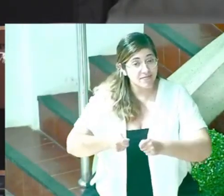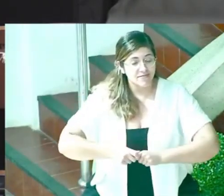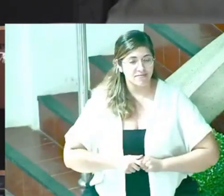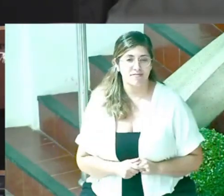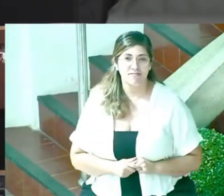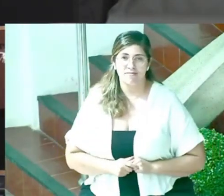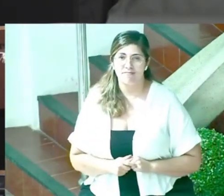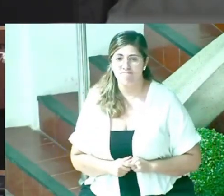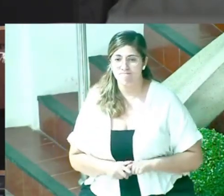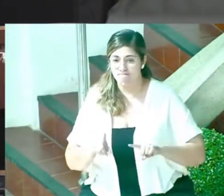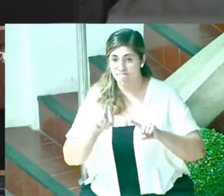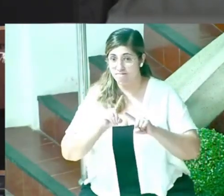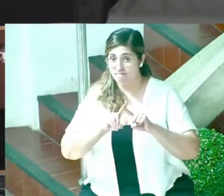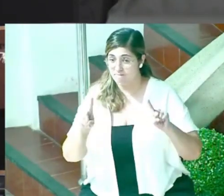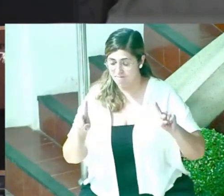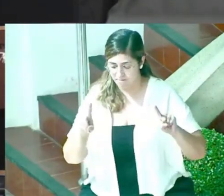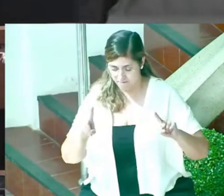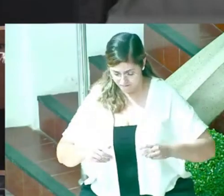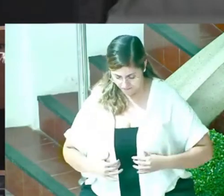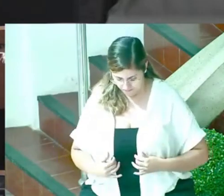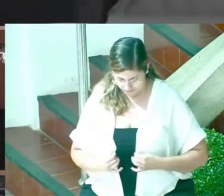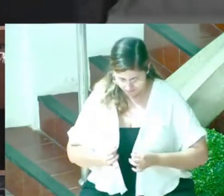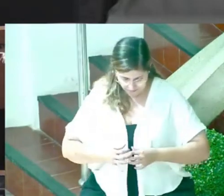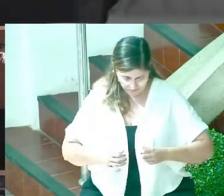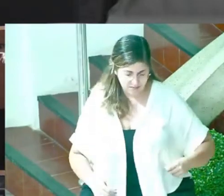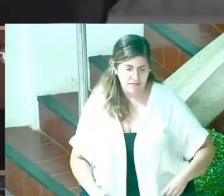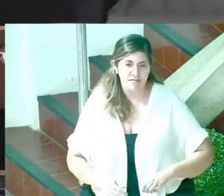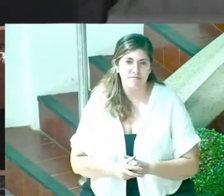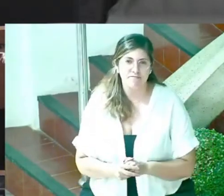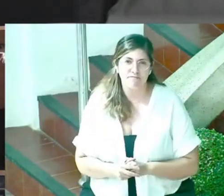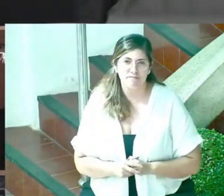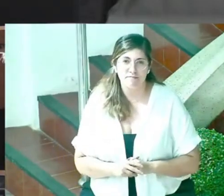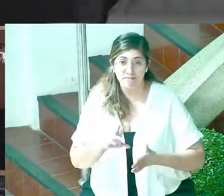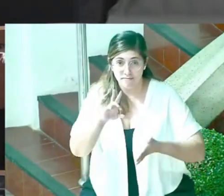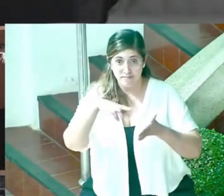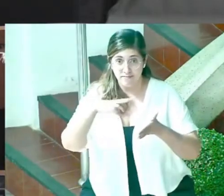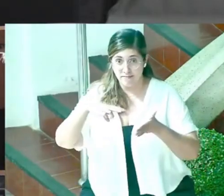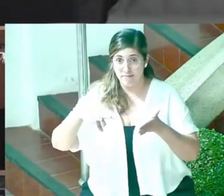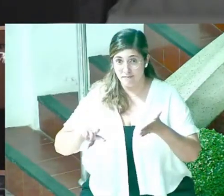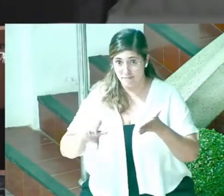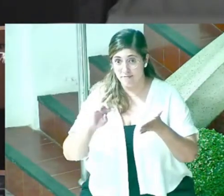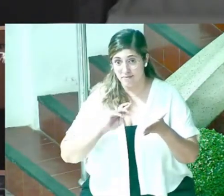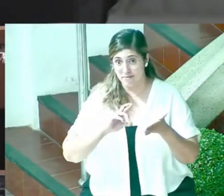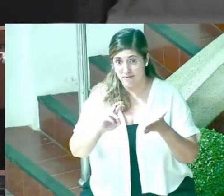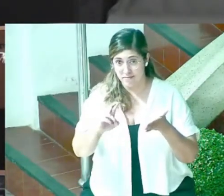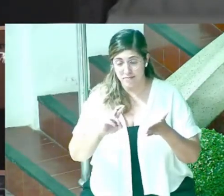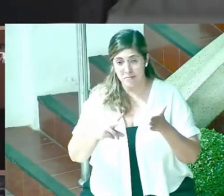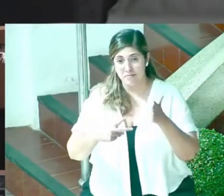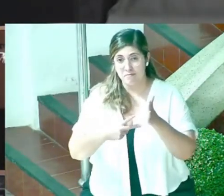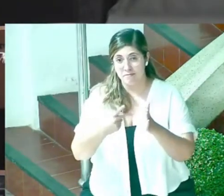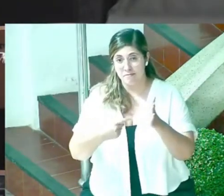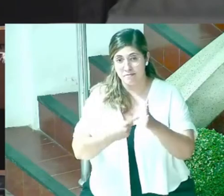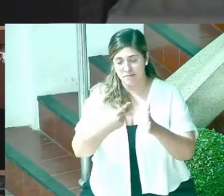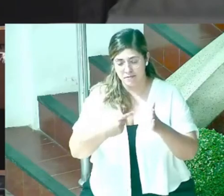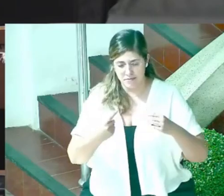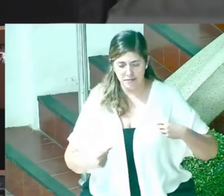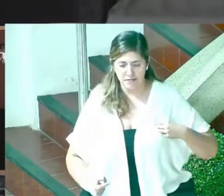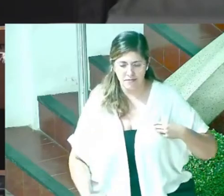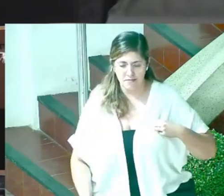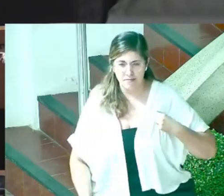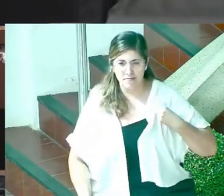necessidade. E aí nós olhamos e vemos a petição que se concentra no pedido